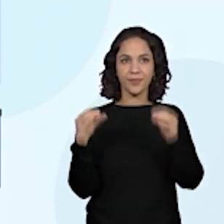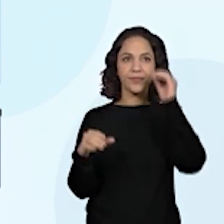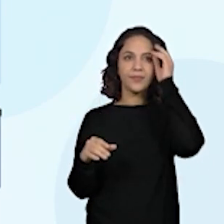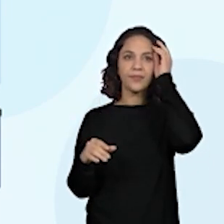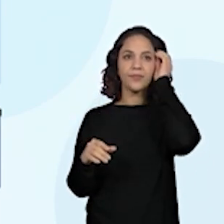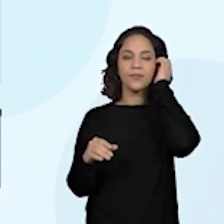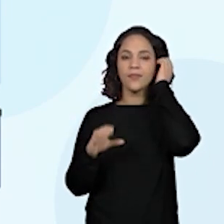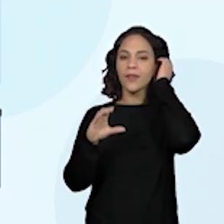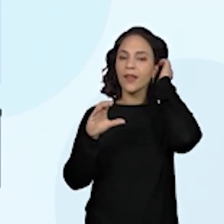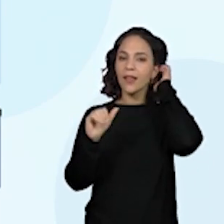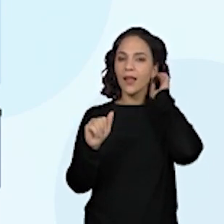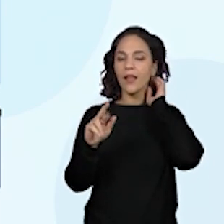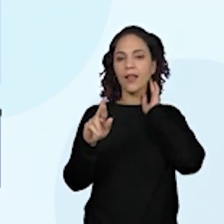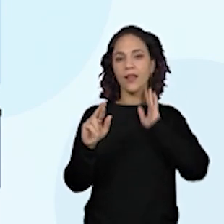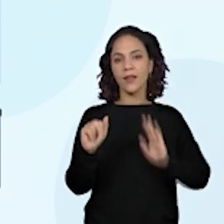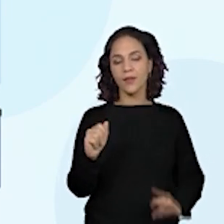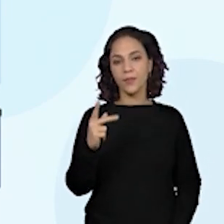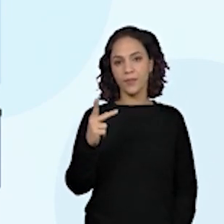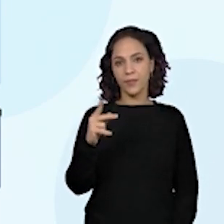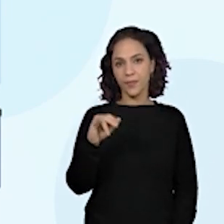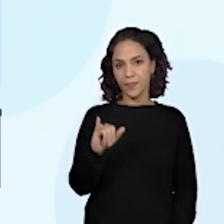registrando aqui.